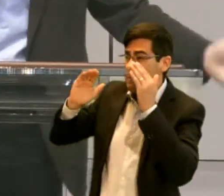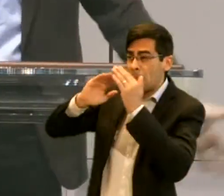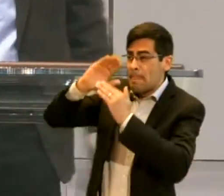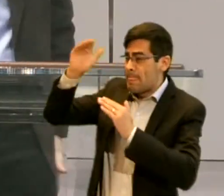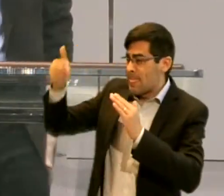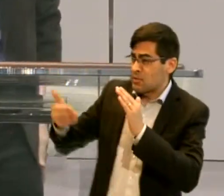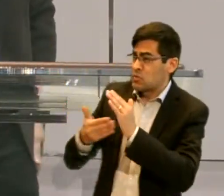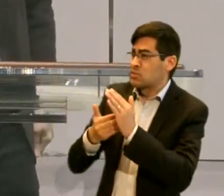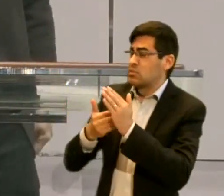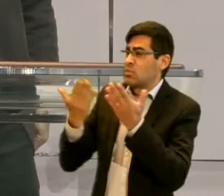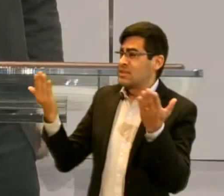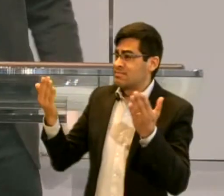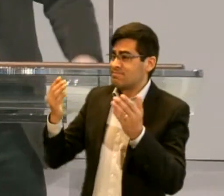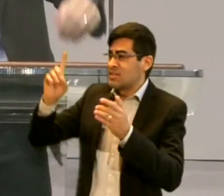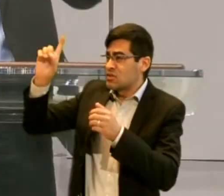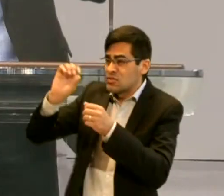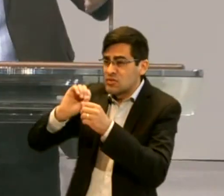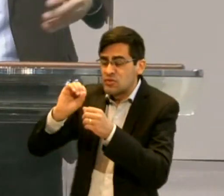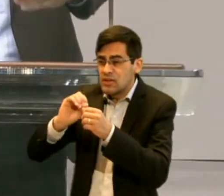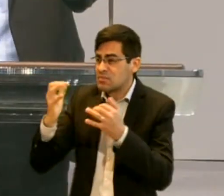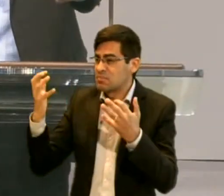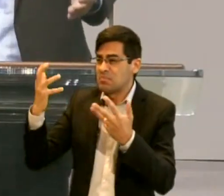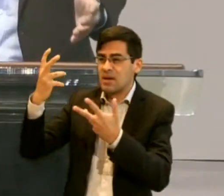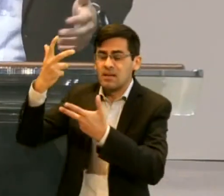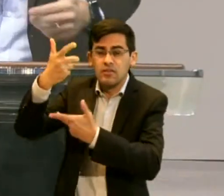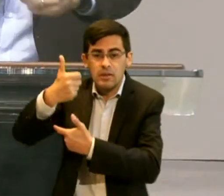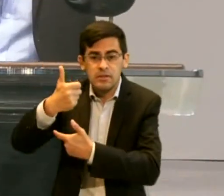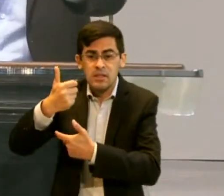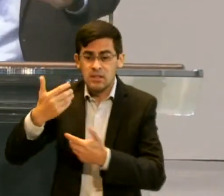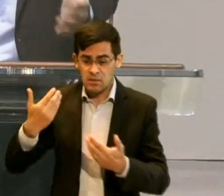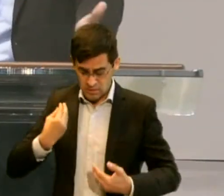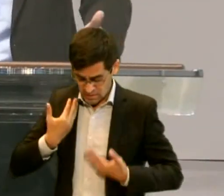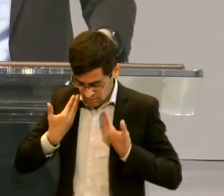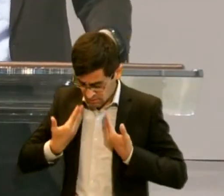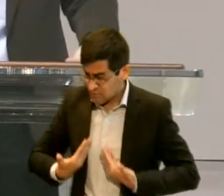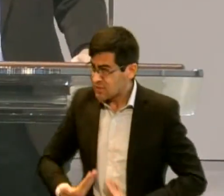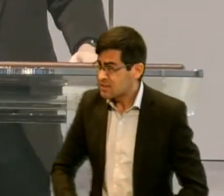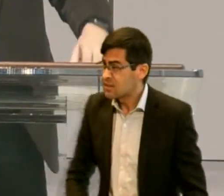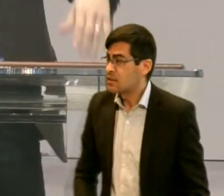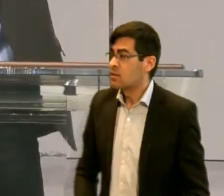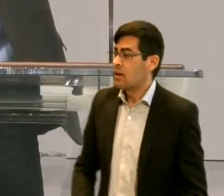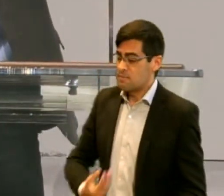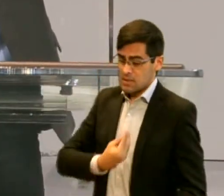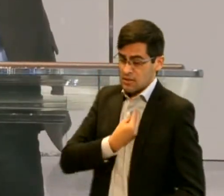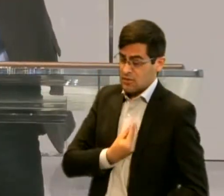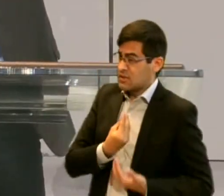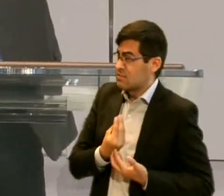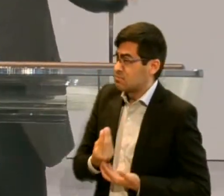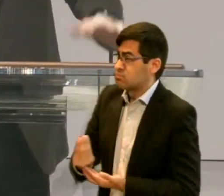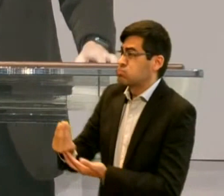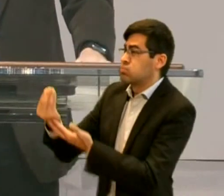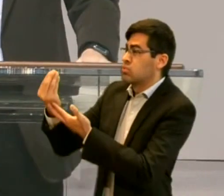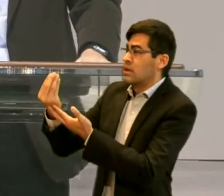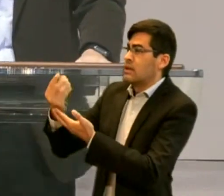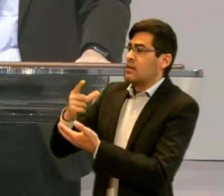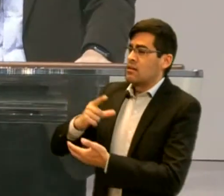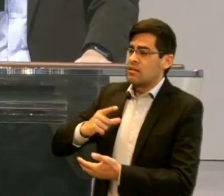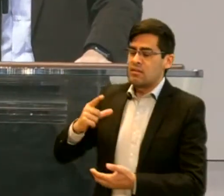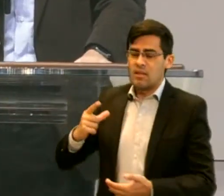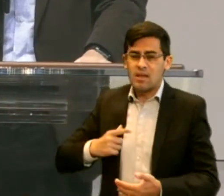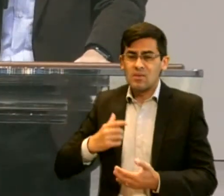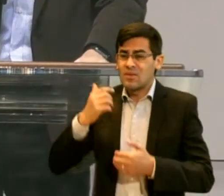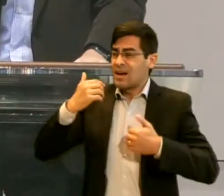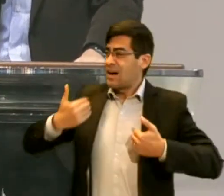pelo pecado não exigiste. Então eu disse, aqui estou, no livro está escrito a meu respeito. Tenho grande alegria em fazer a